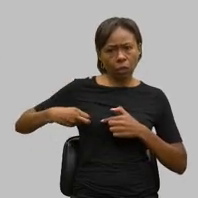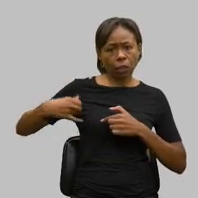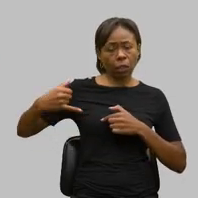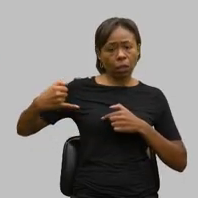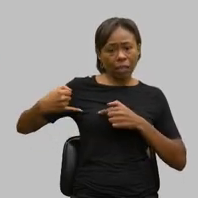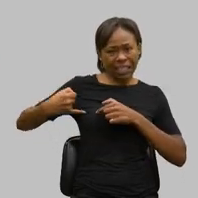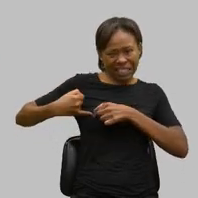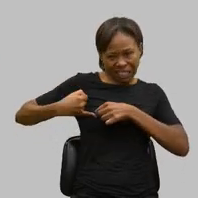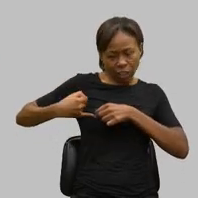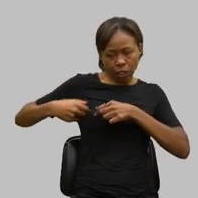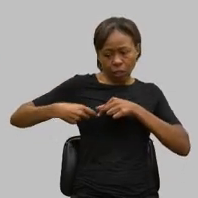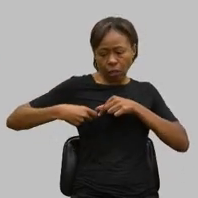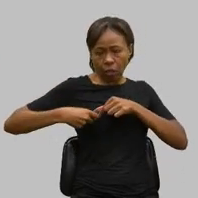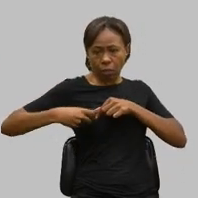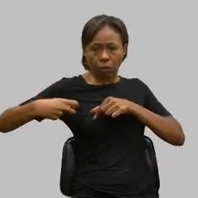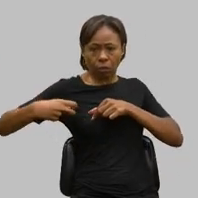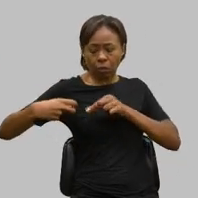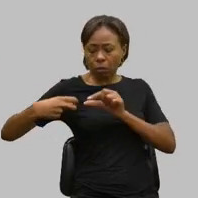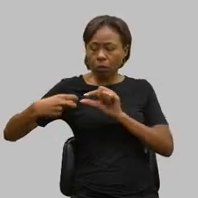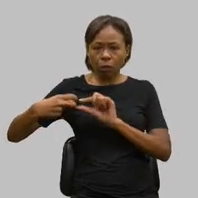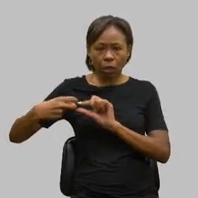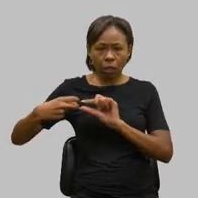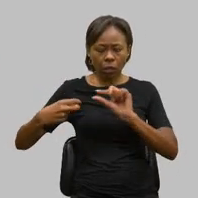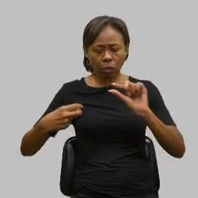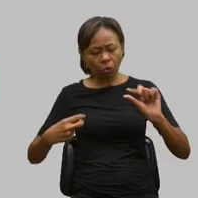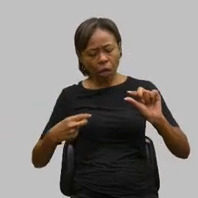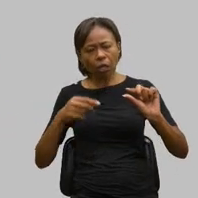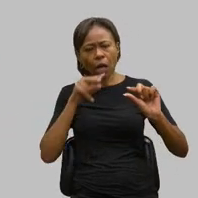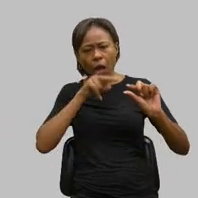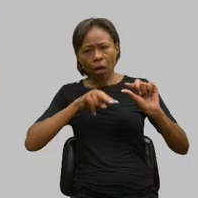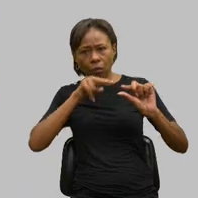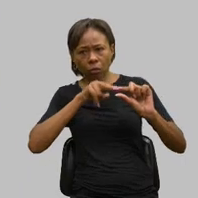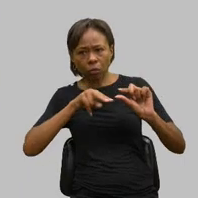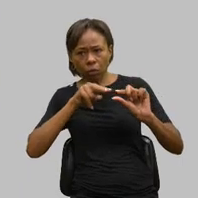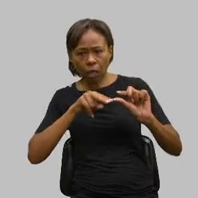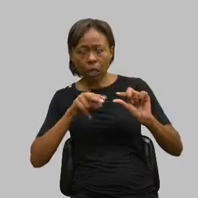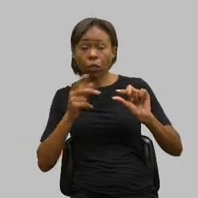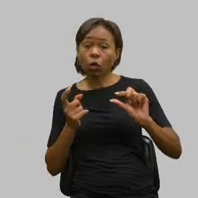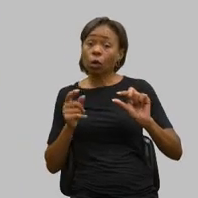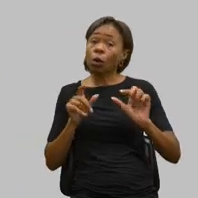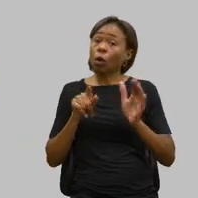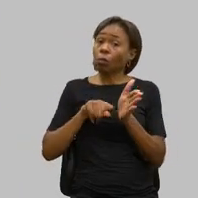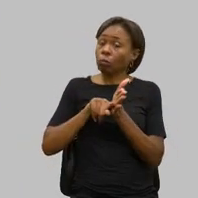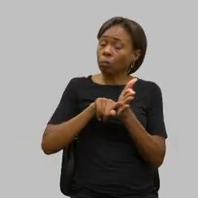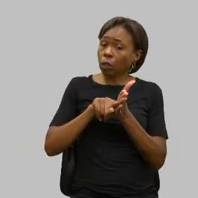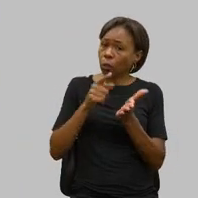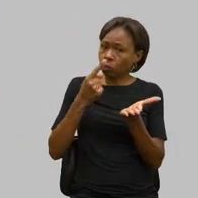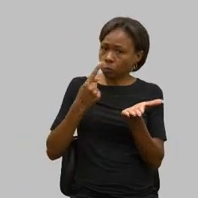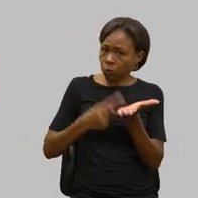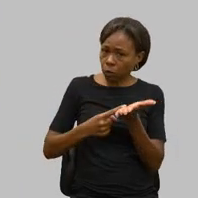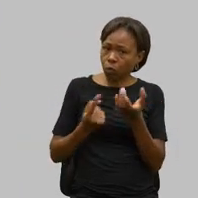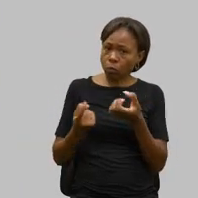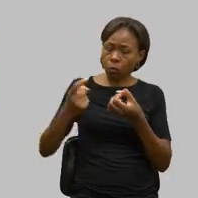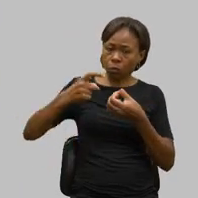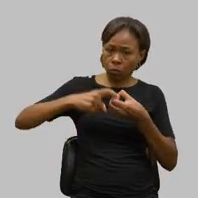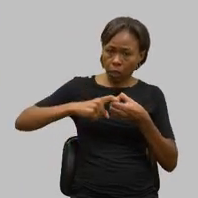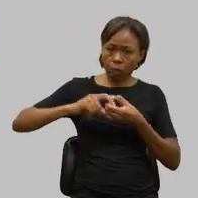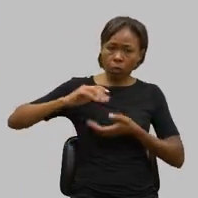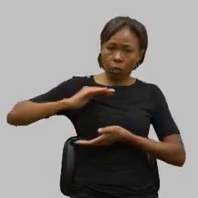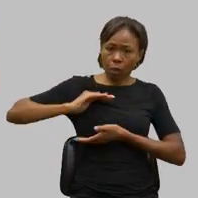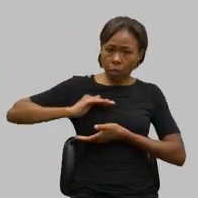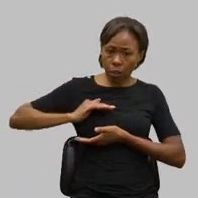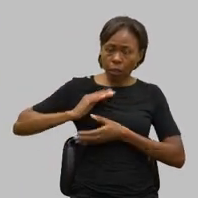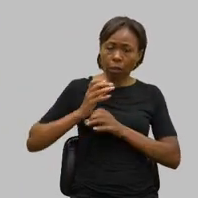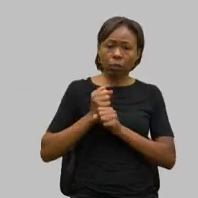vai tirar o nódulo, vai fazer o anato patológico, a consulta do retorno, com mamografia, ultrassom vai ser R$